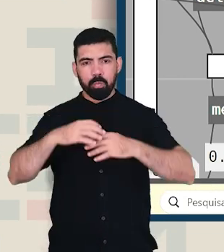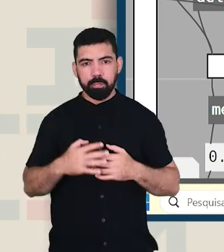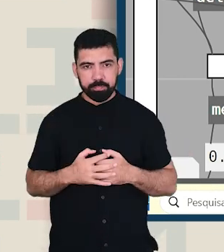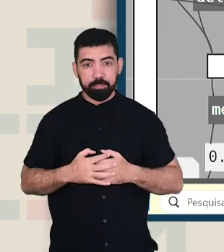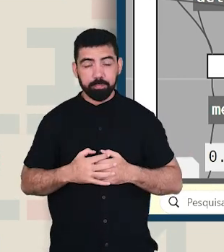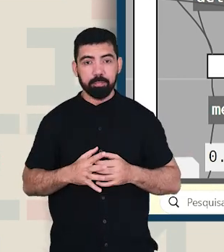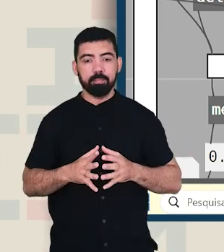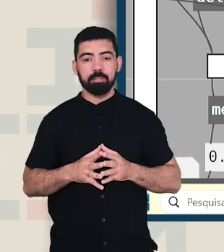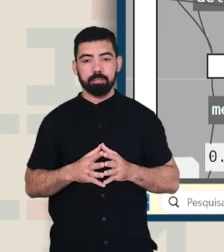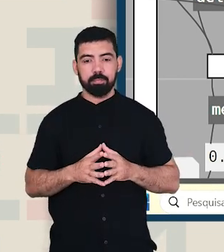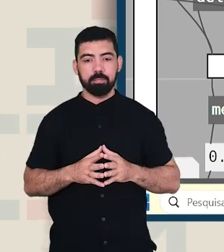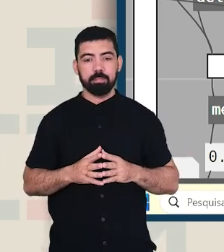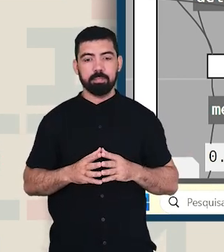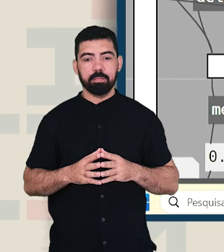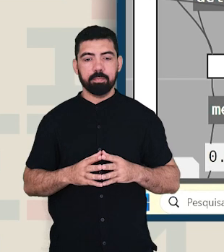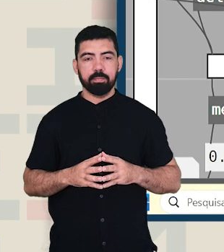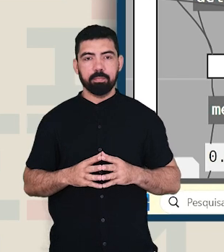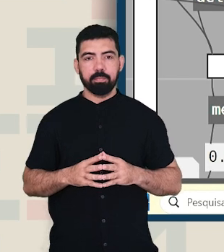granular.